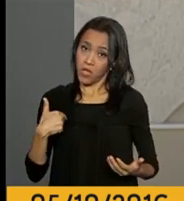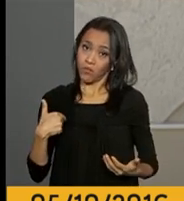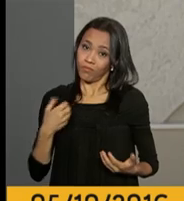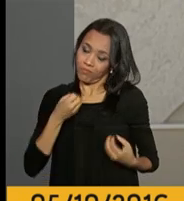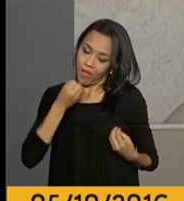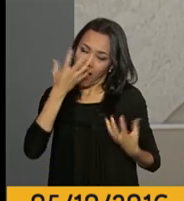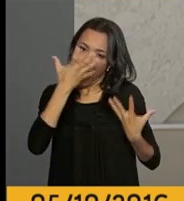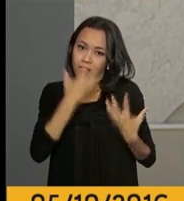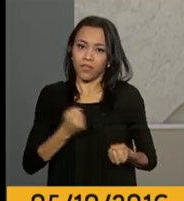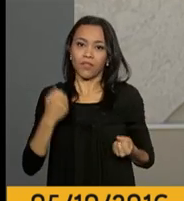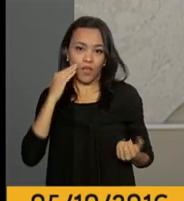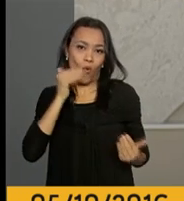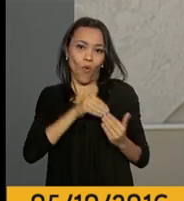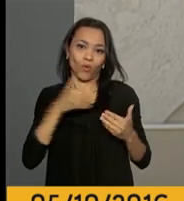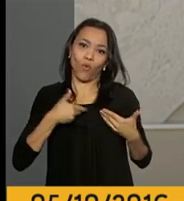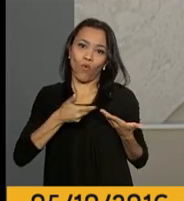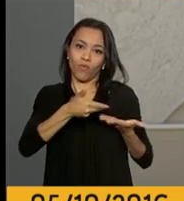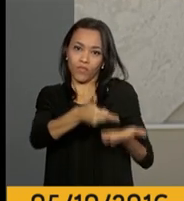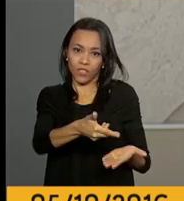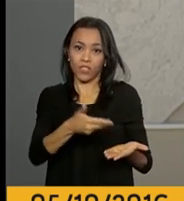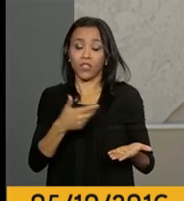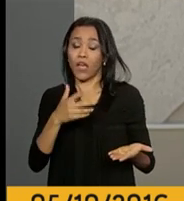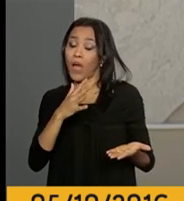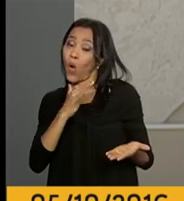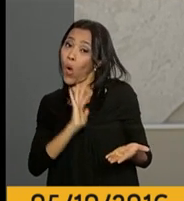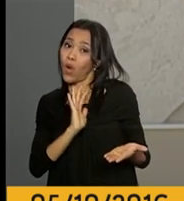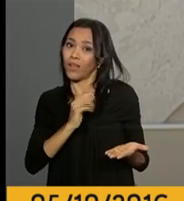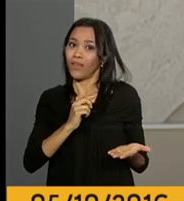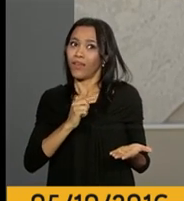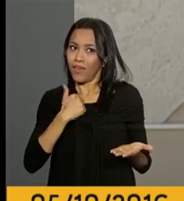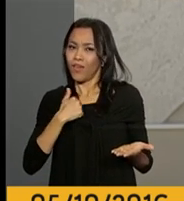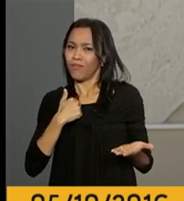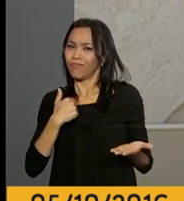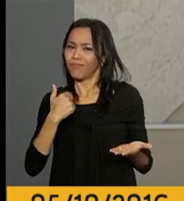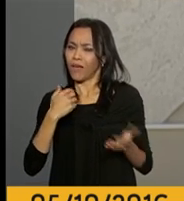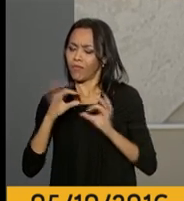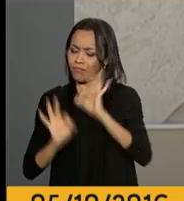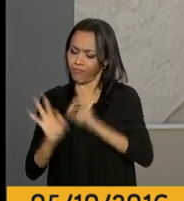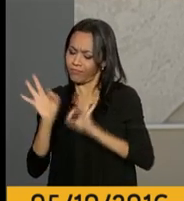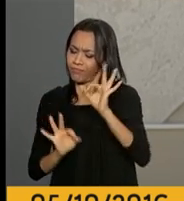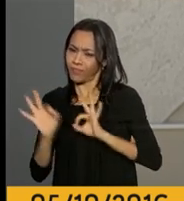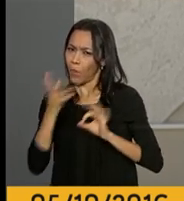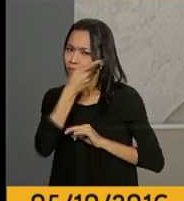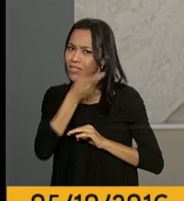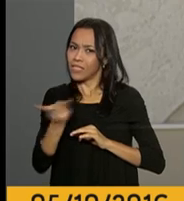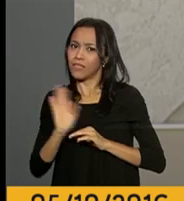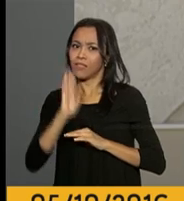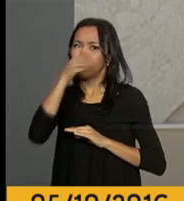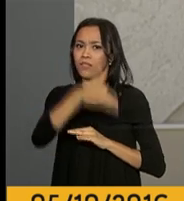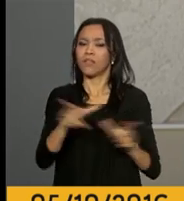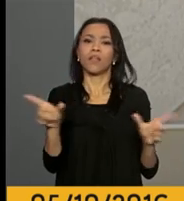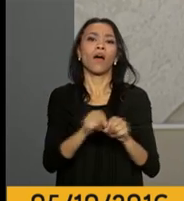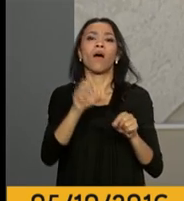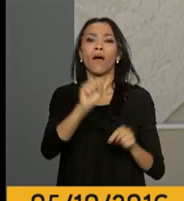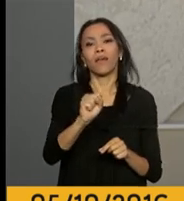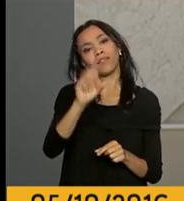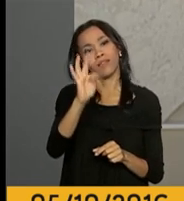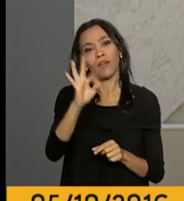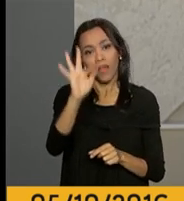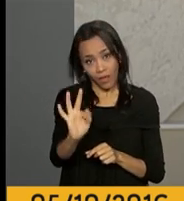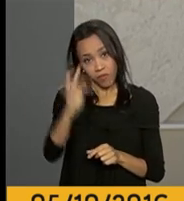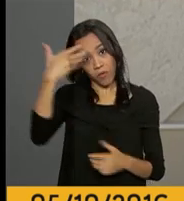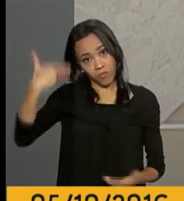e logo disse olha eu estava programando uma visita especial ao Supremo Tribunal Federal como presidente da